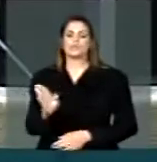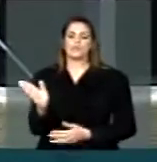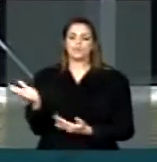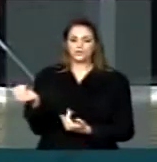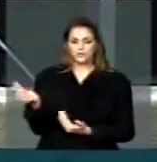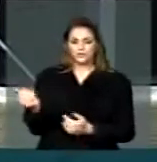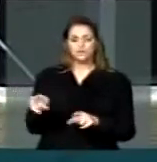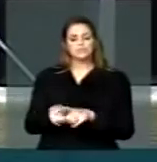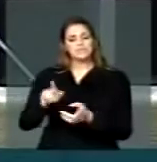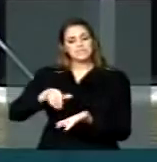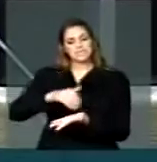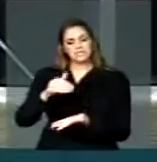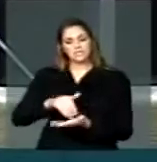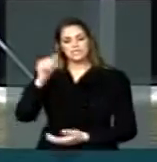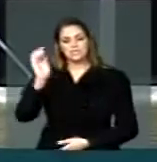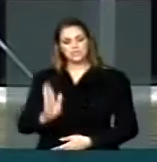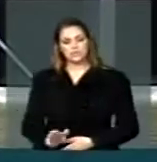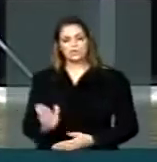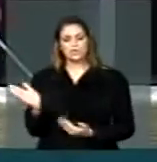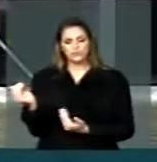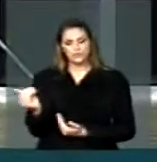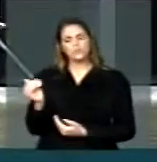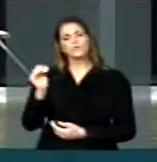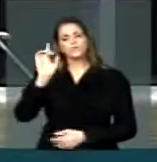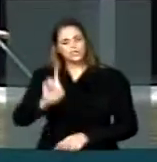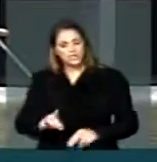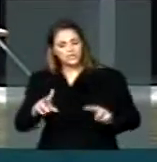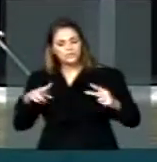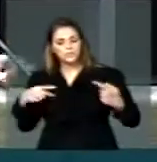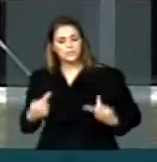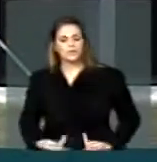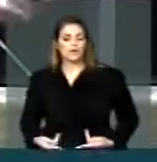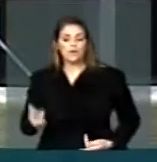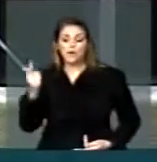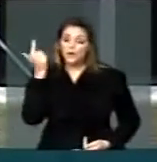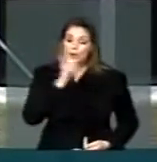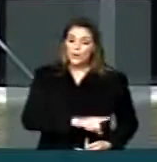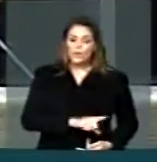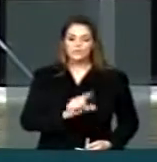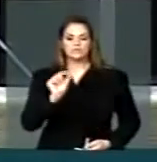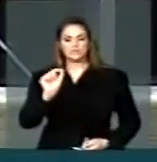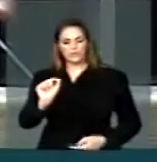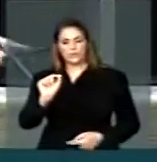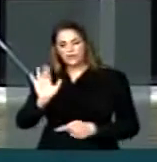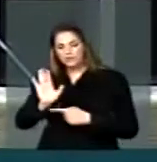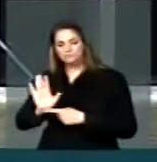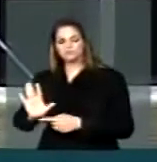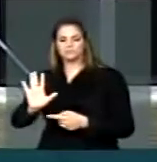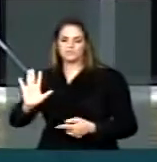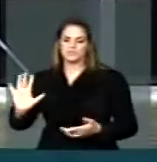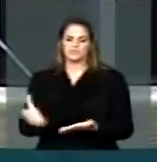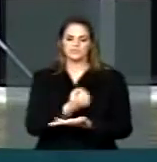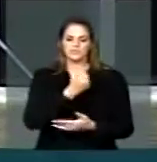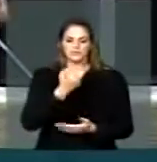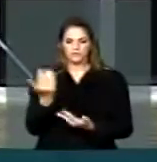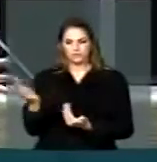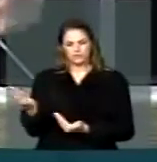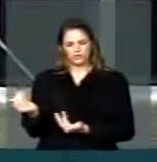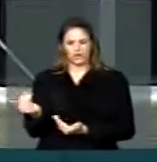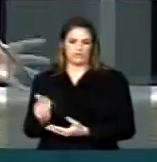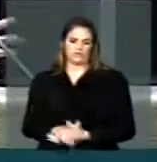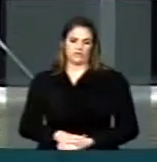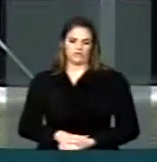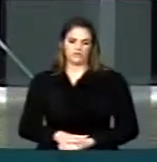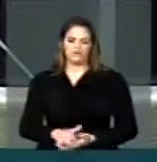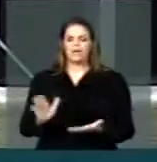da Secretaria Nacional de Direitos Humanos, nós conseguimos buscar e resgatar boa parte desses jovens, inclusive